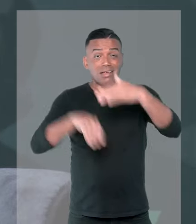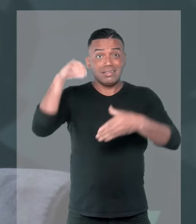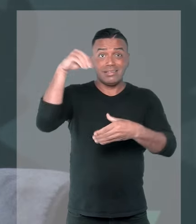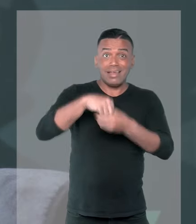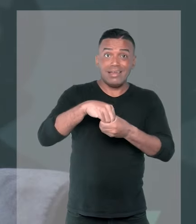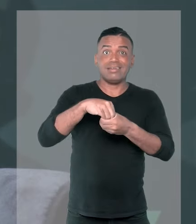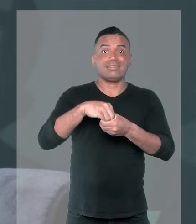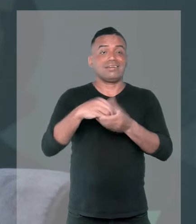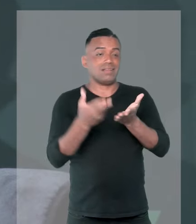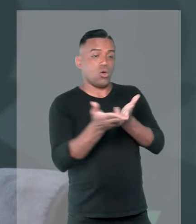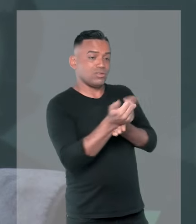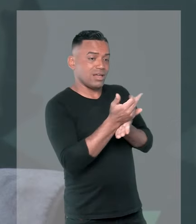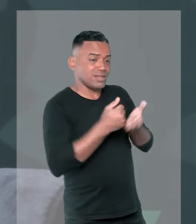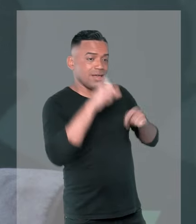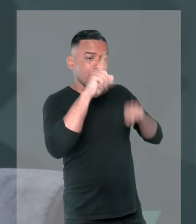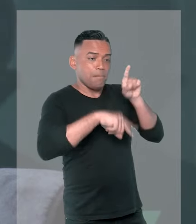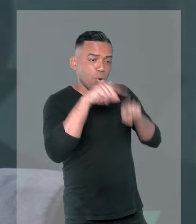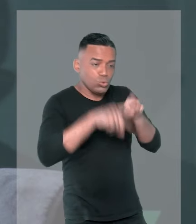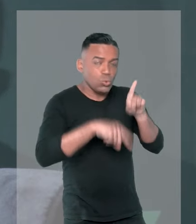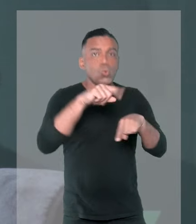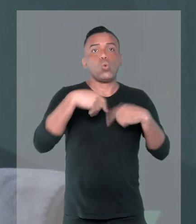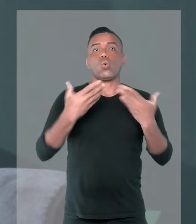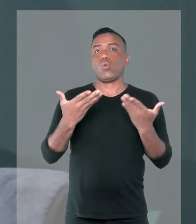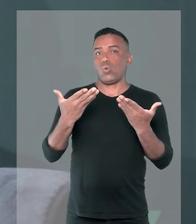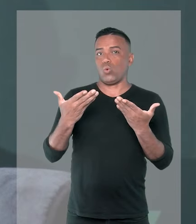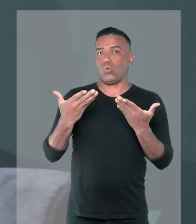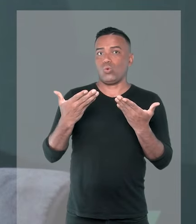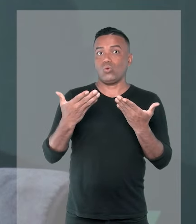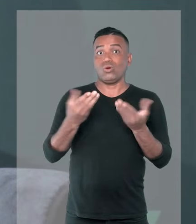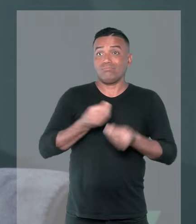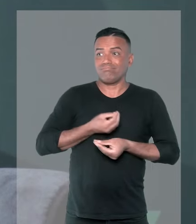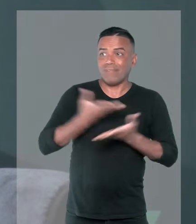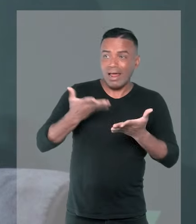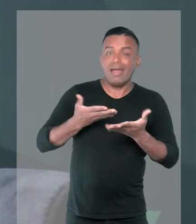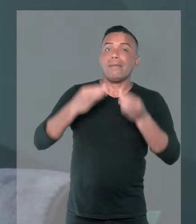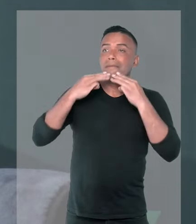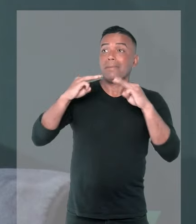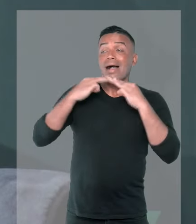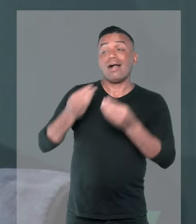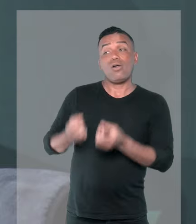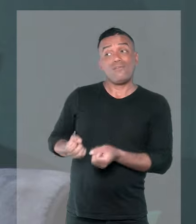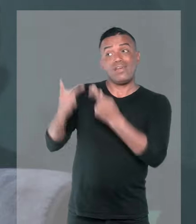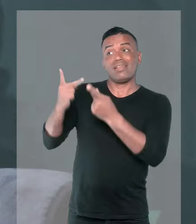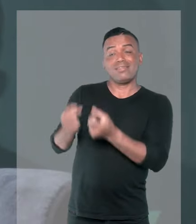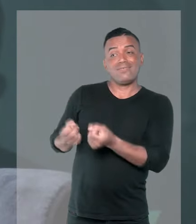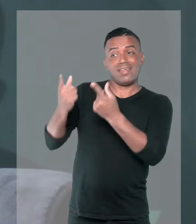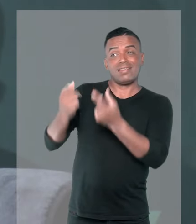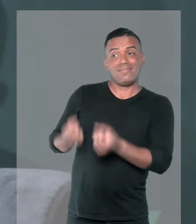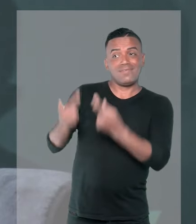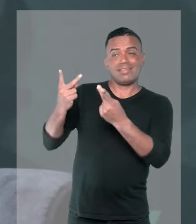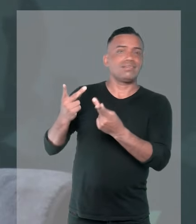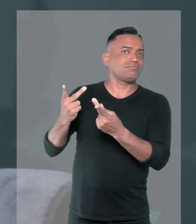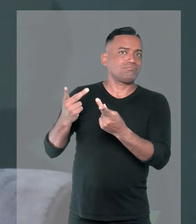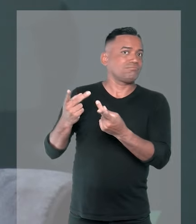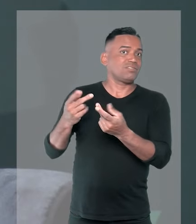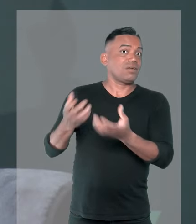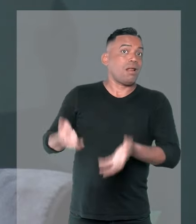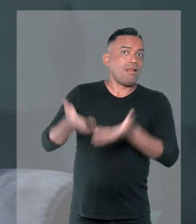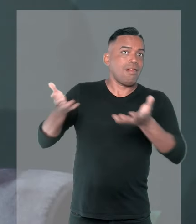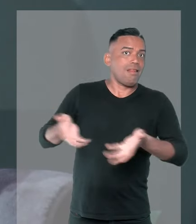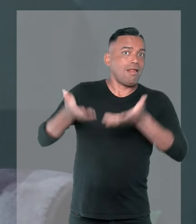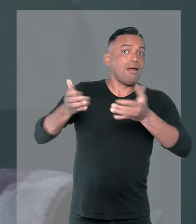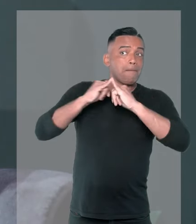desenha o produto o serviço Seja lá o que fori em algum lugar aí entrega pro Marketing e diz venda isso venda não né faça a Promoção